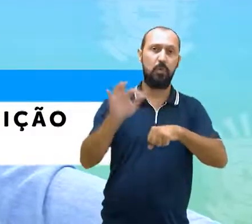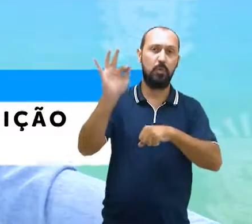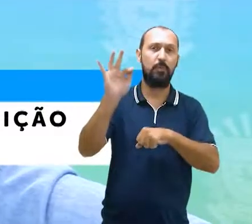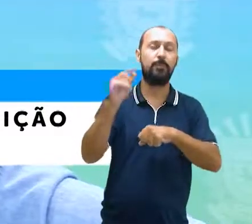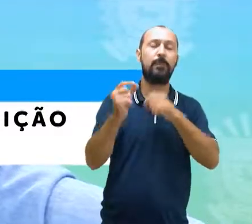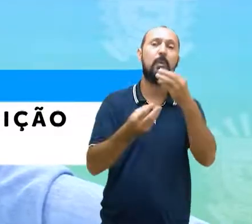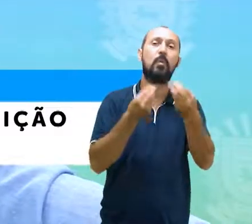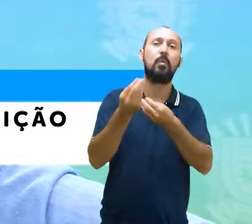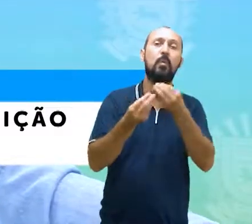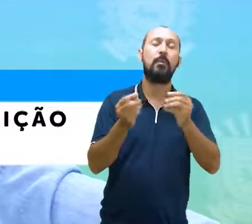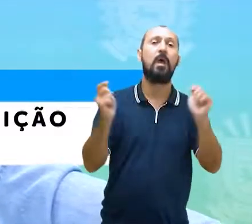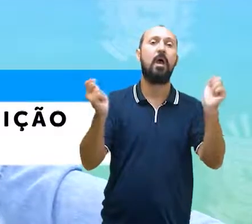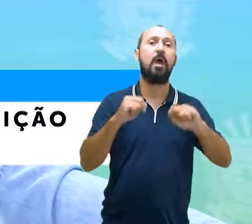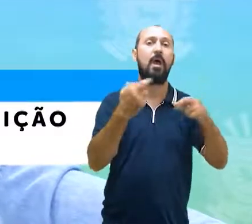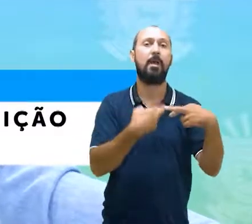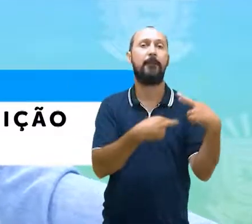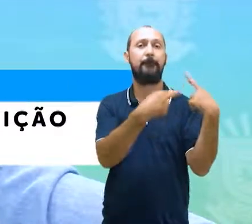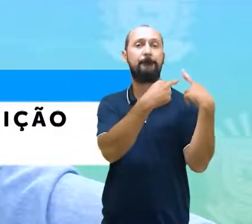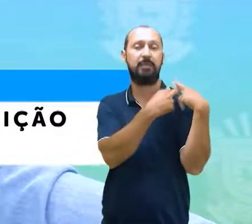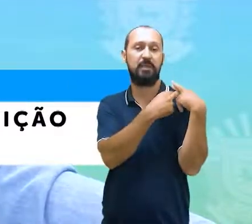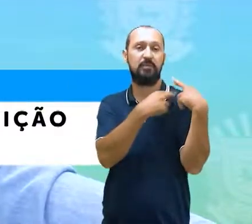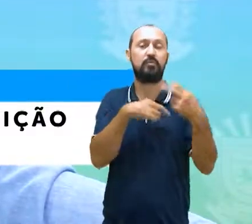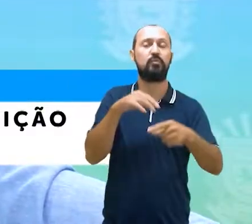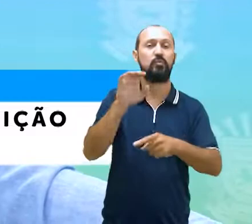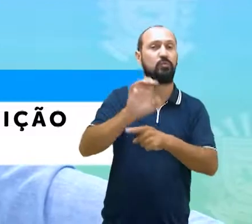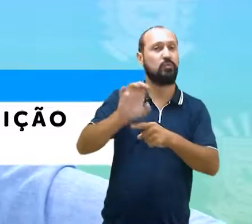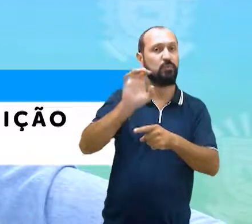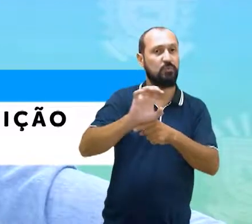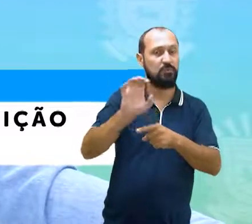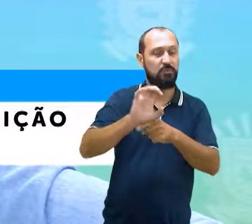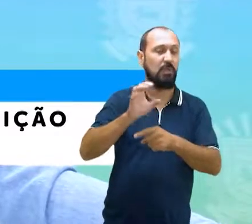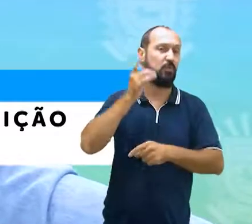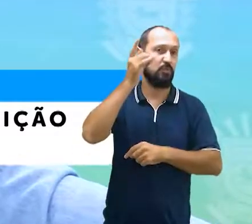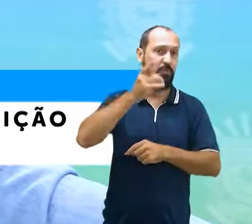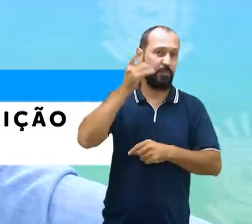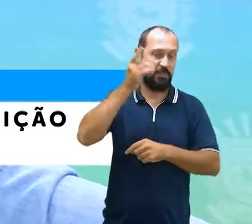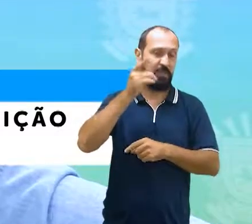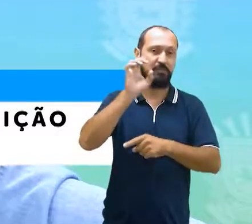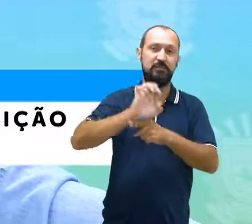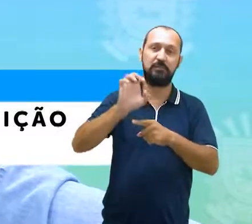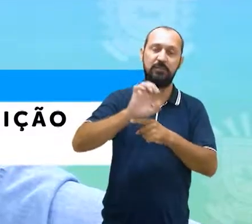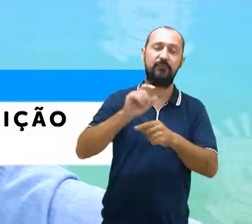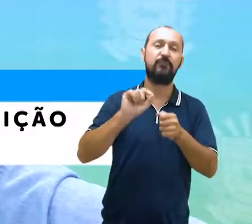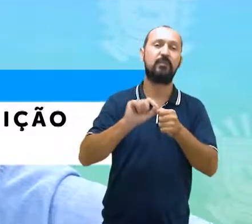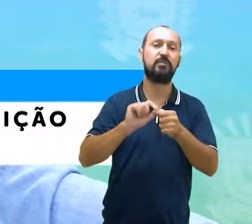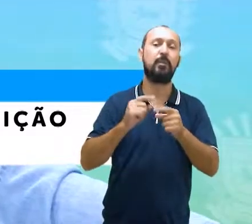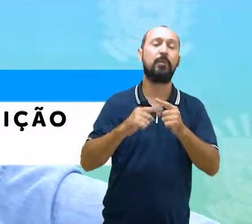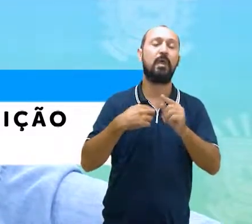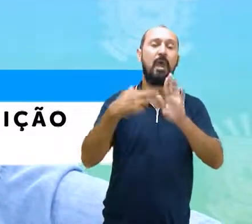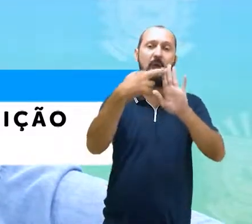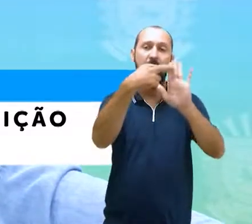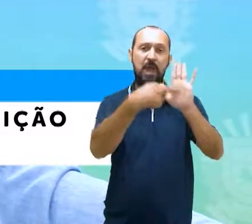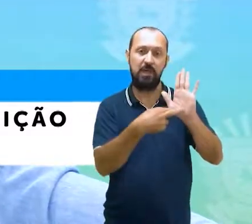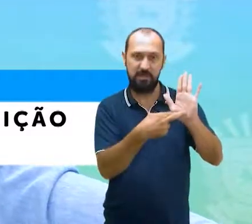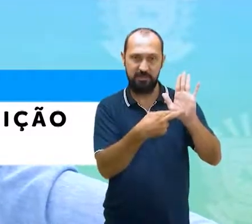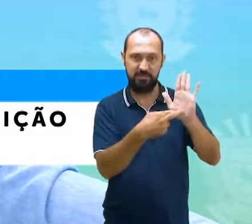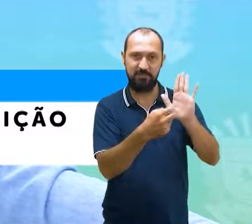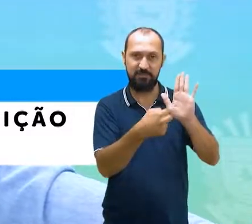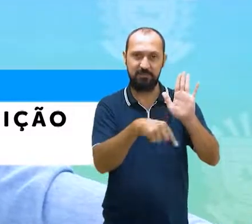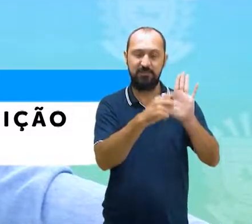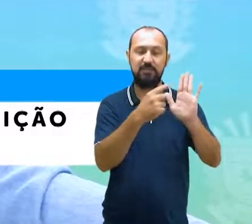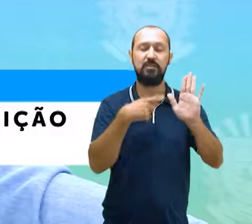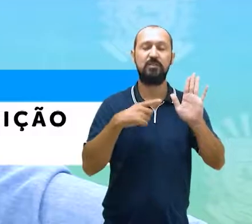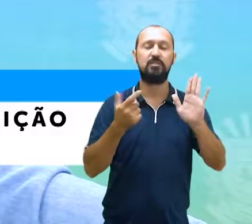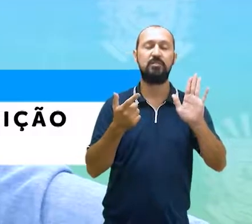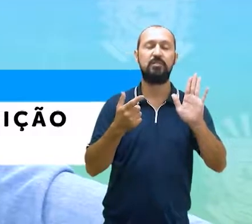sobre a constitucionalidade, sobre a competência do Estado, do parlamentar estadual fazer isso, já que toda